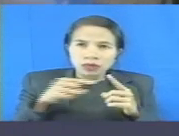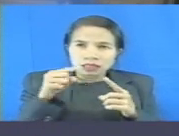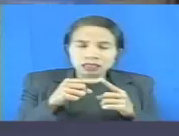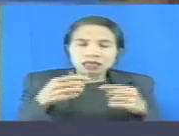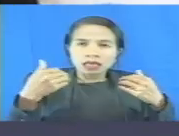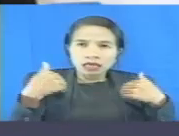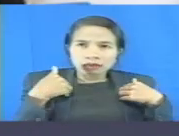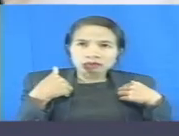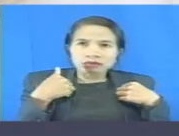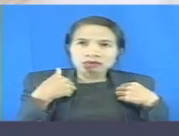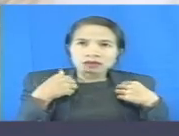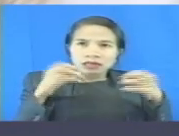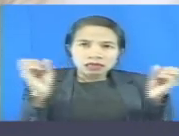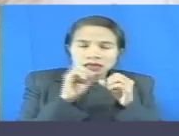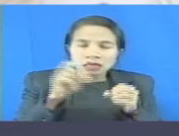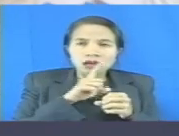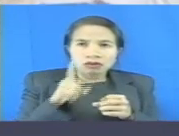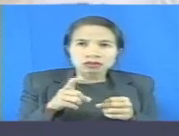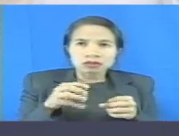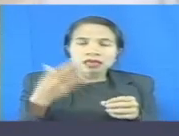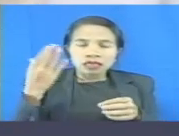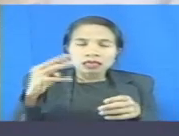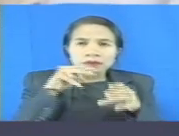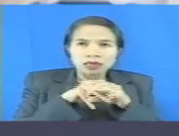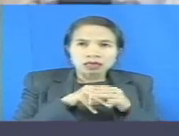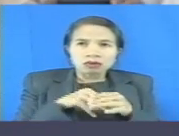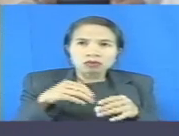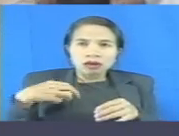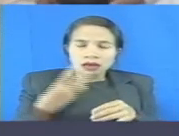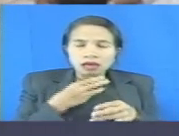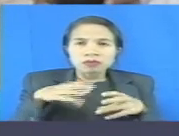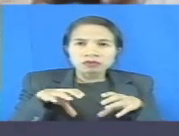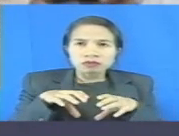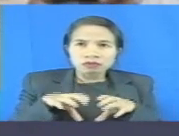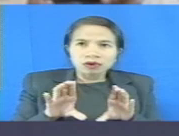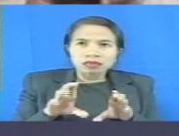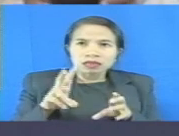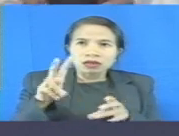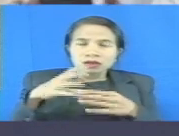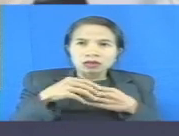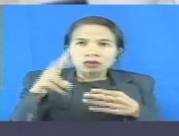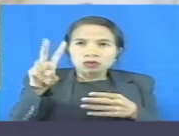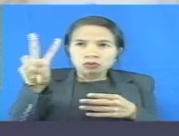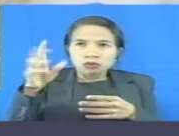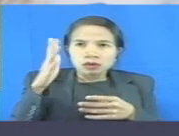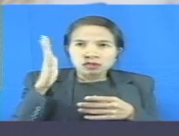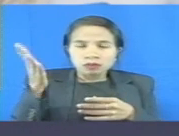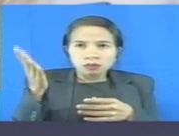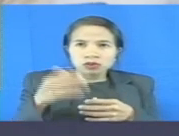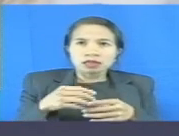ba preço. E a mercado, normal na América no dia se blazer é $2.50. Agora hira? Mas agora ia toco nem